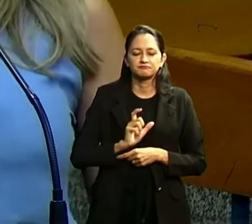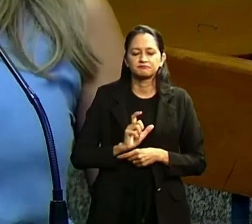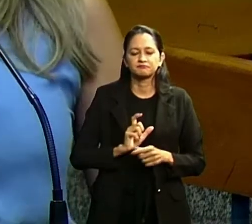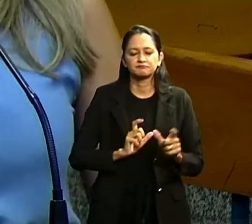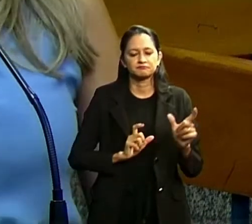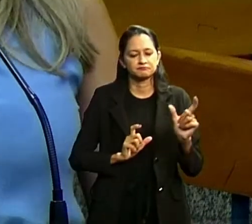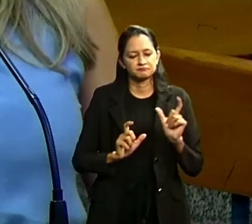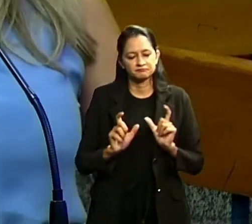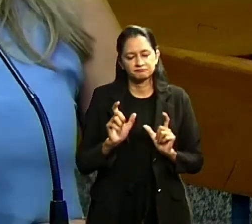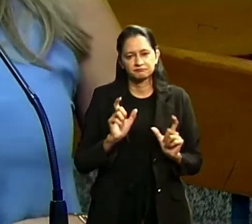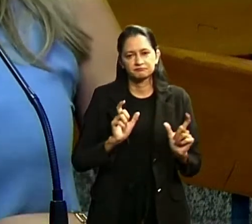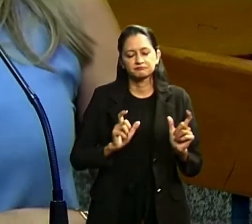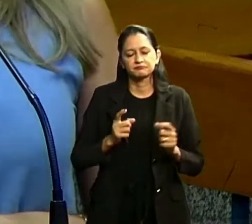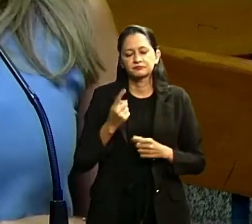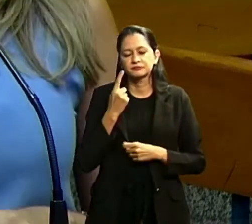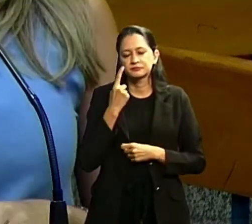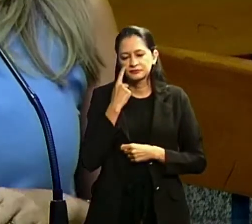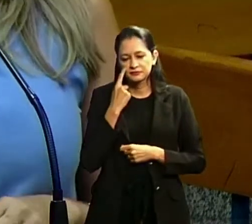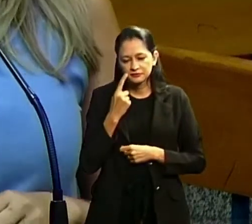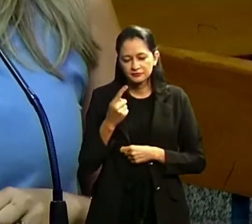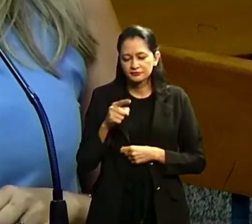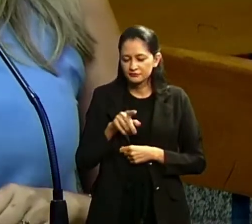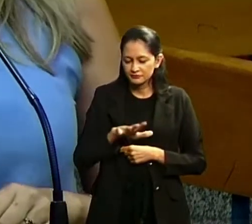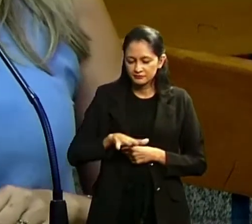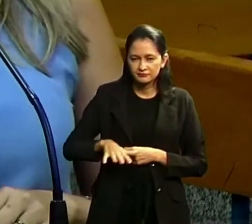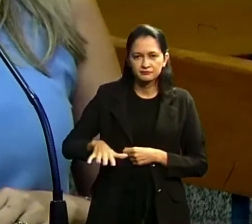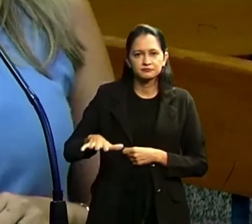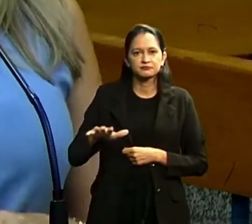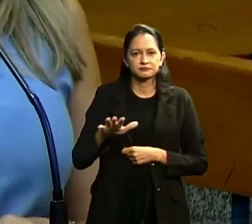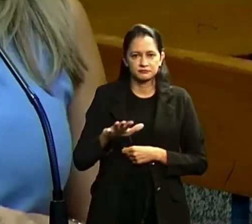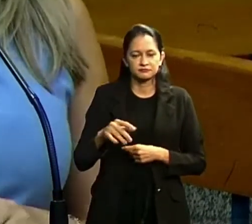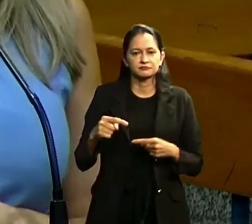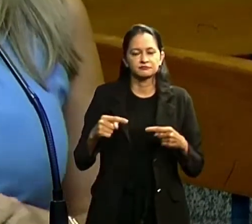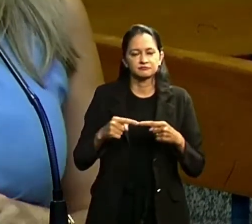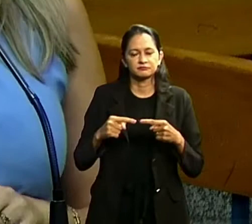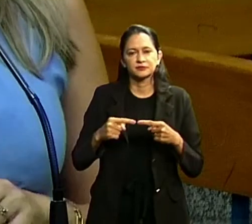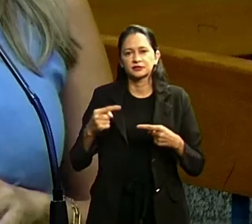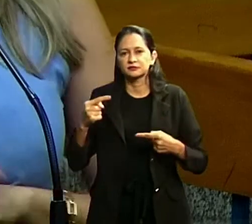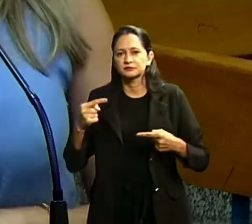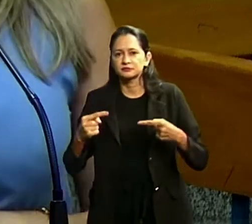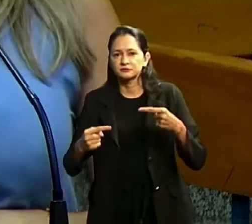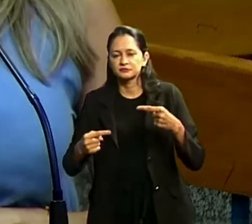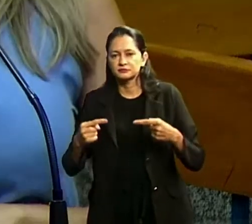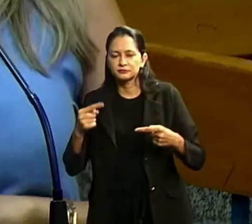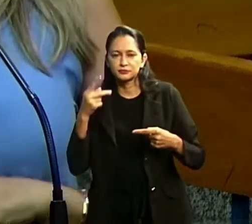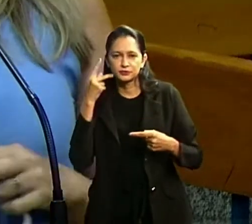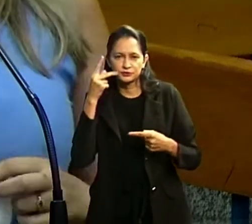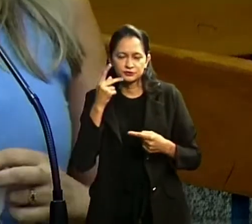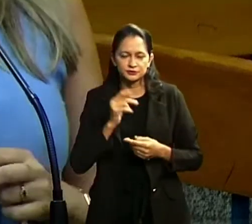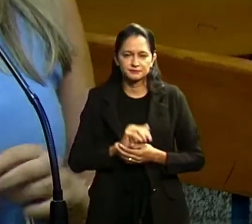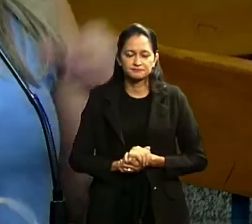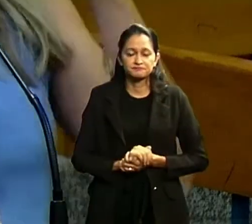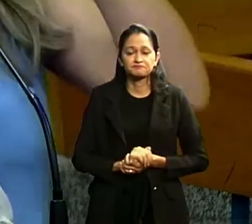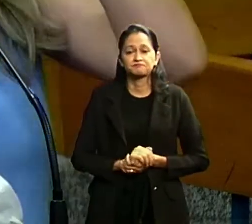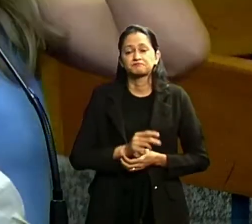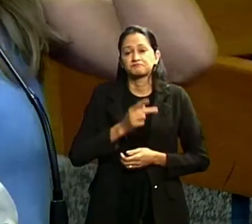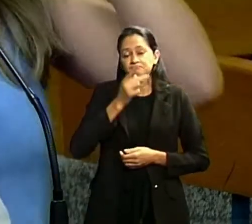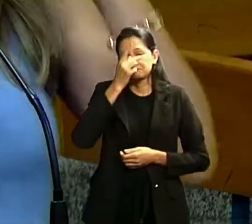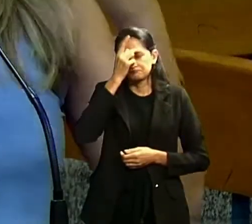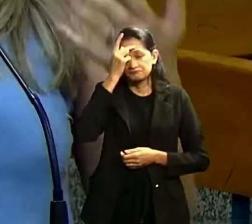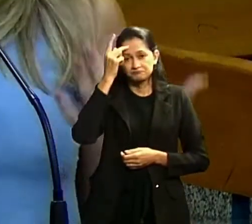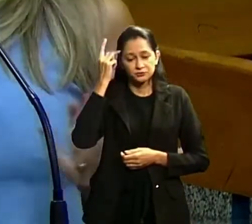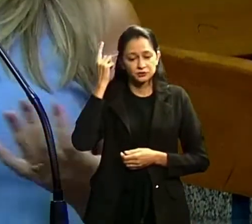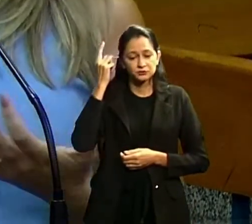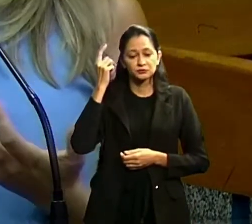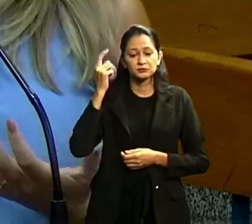a gente viu o que verdadeiramente é o parlamento, cada um tem o seu ponto de vista. E assim, o que as pessoas